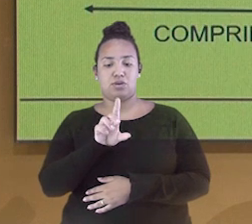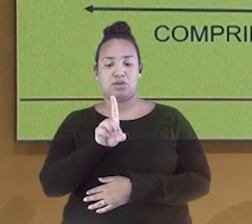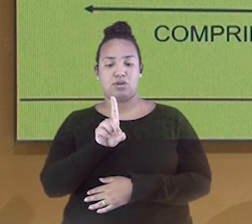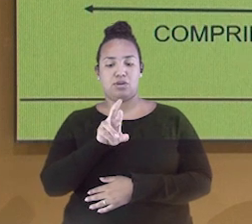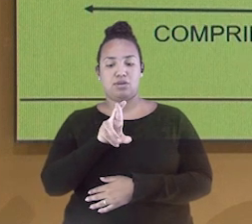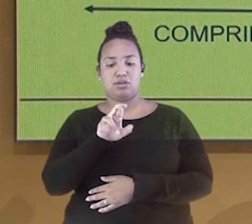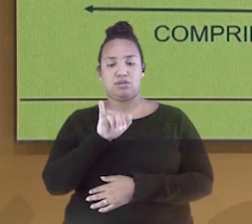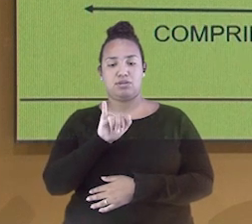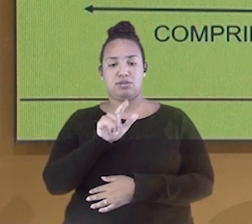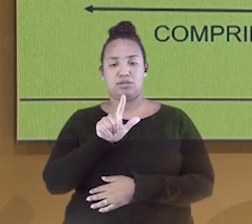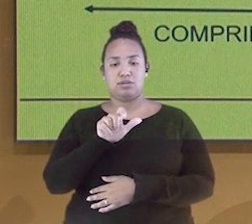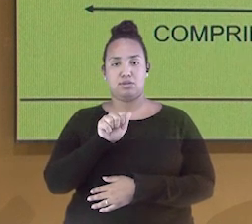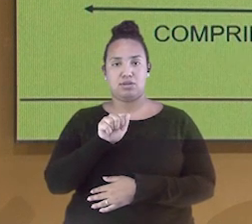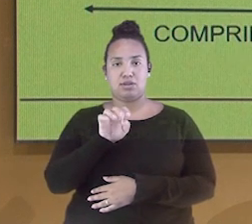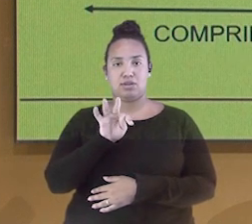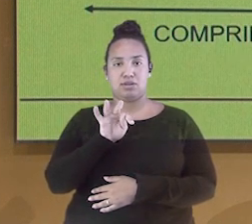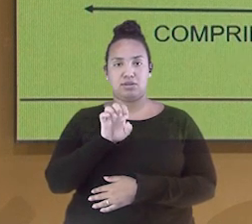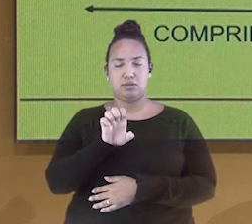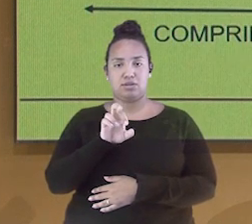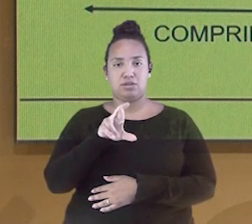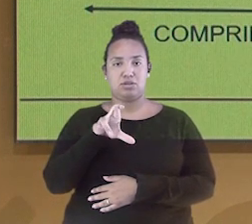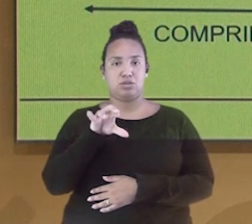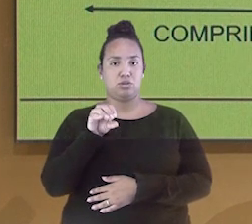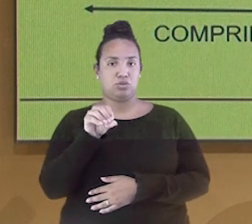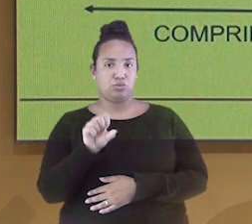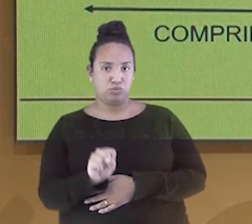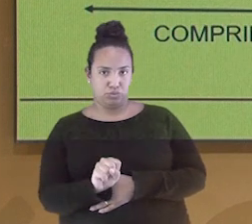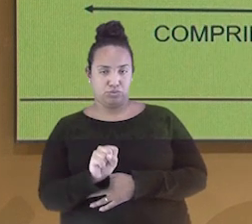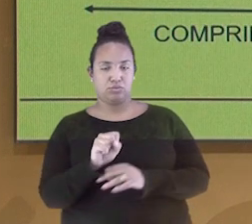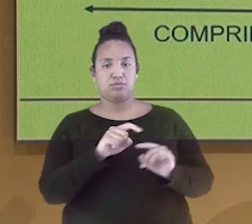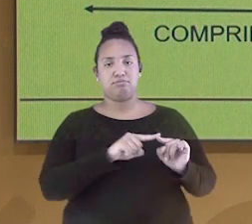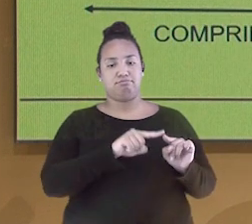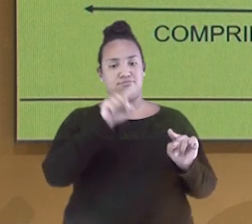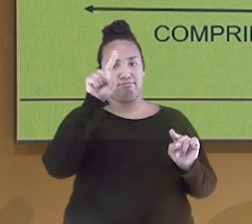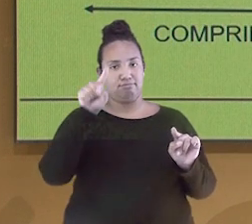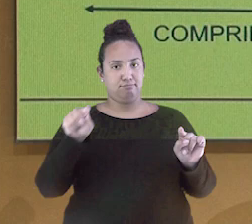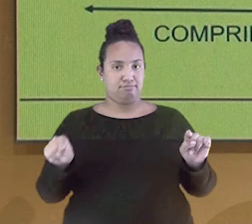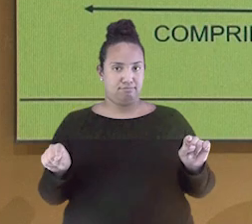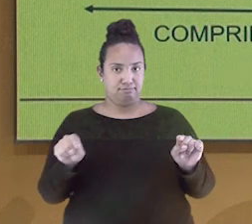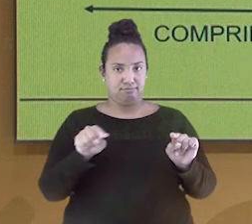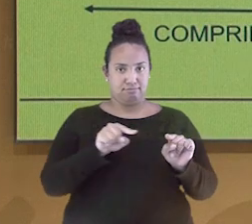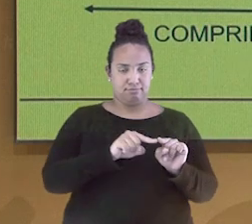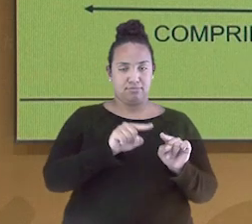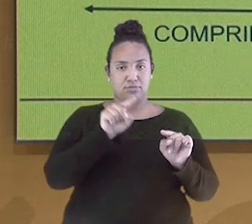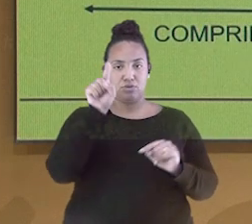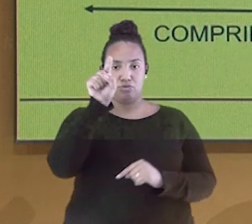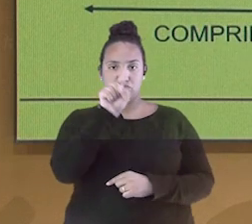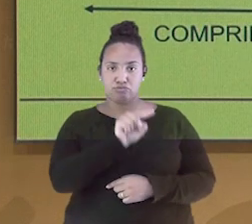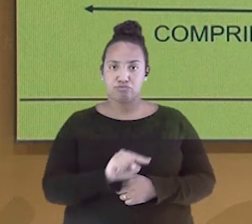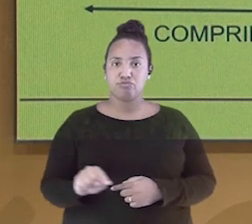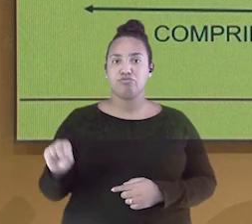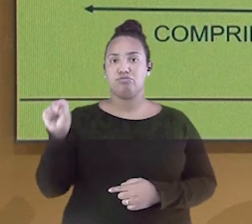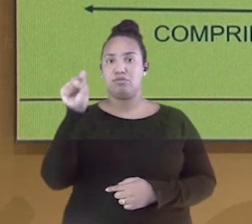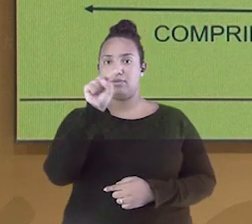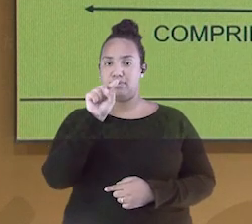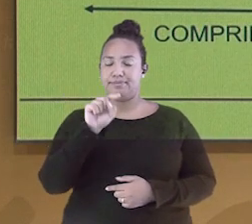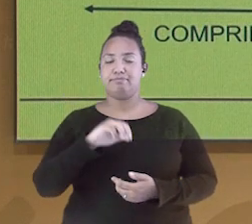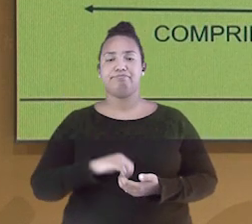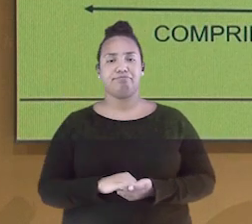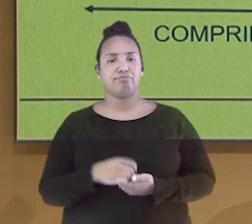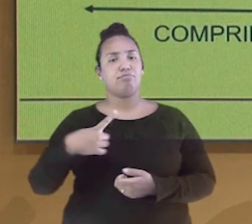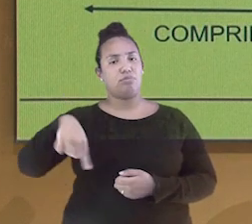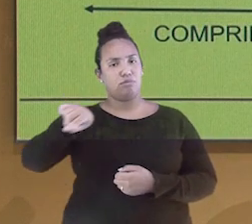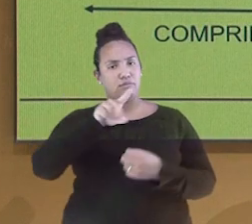círculo. Nós vemos essas figuras planas ao nosso redor o tempo todo. Uma figura plana possui